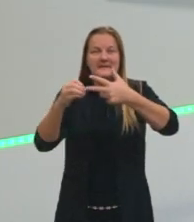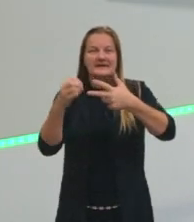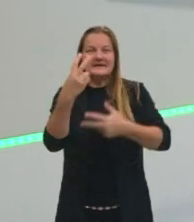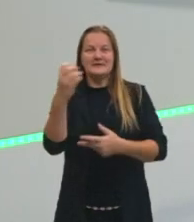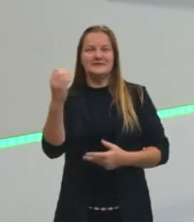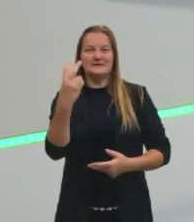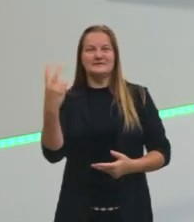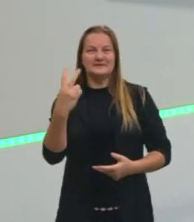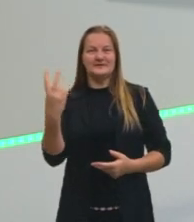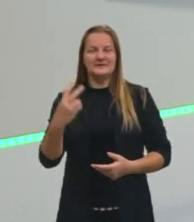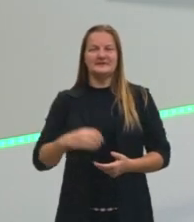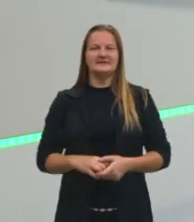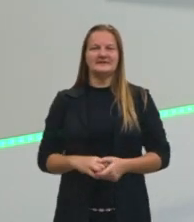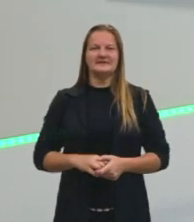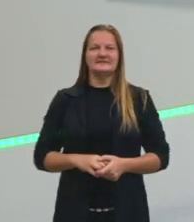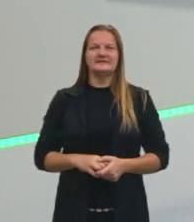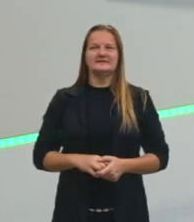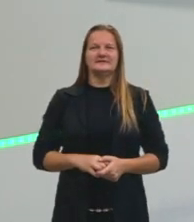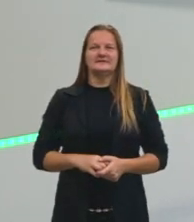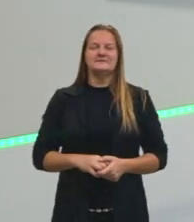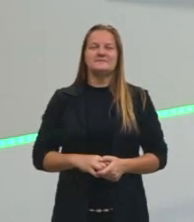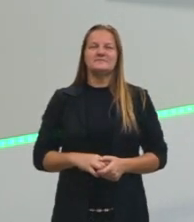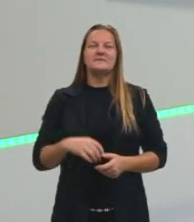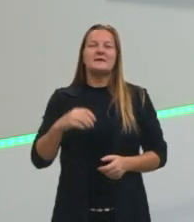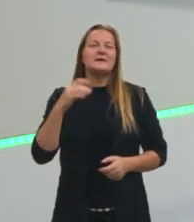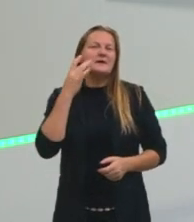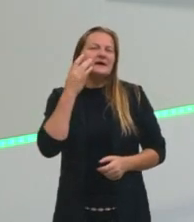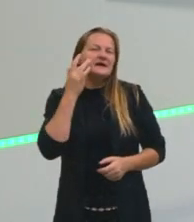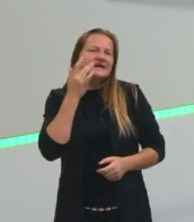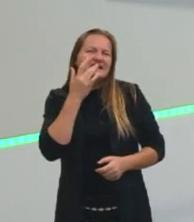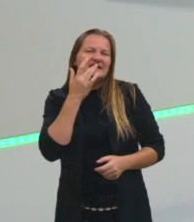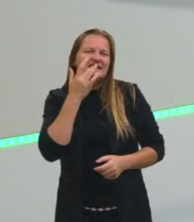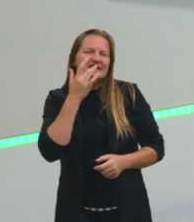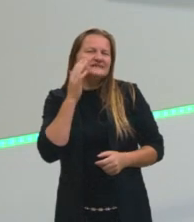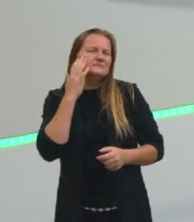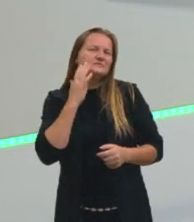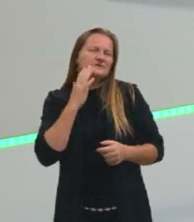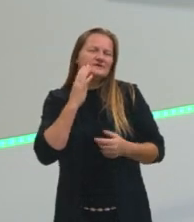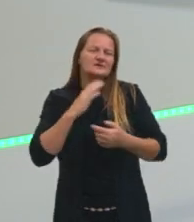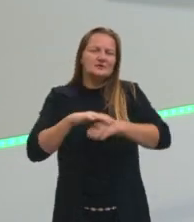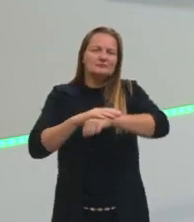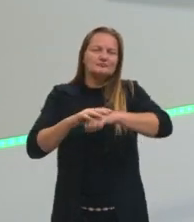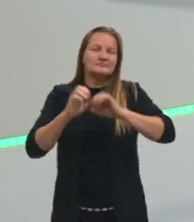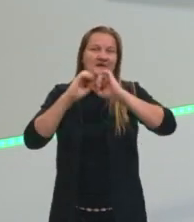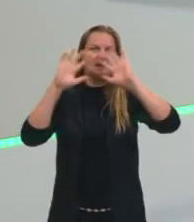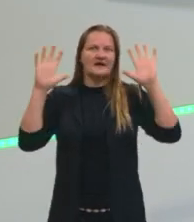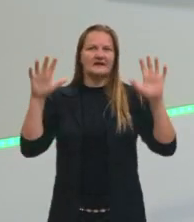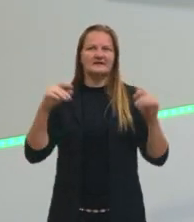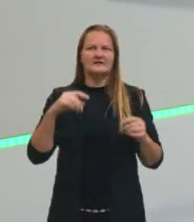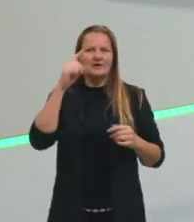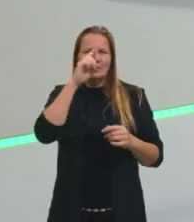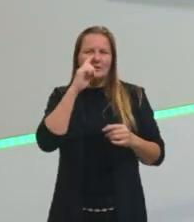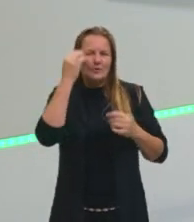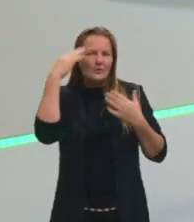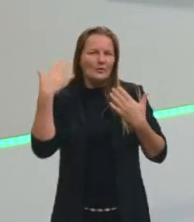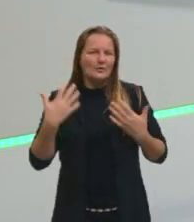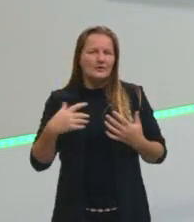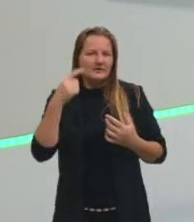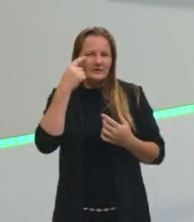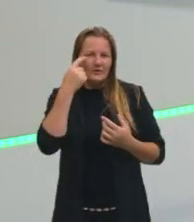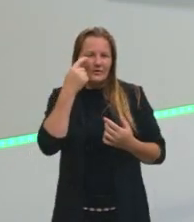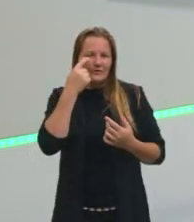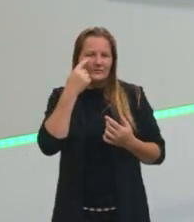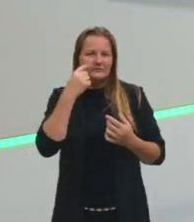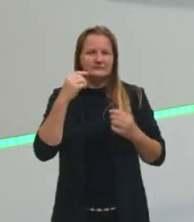aqui eu sou uma mulher branca de pele clara cabelos castanhos com algumas mechas loiras olhos também